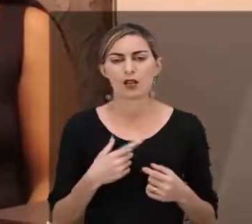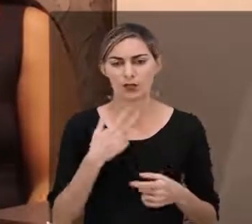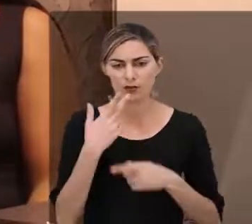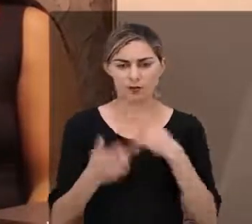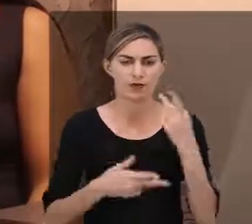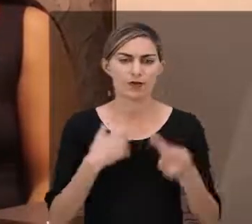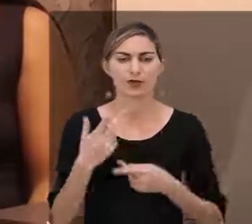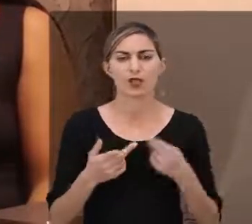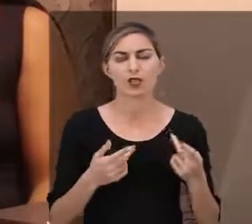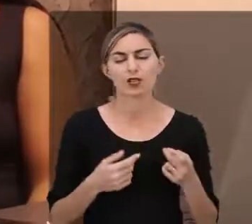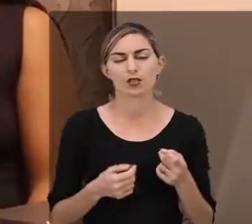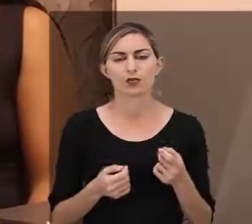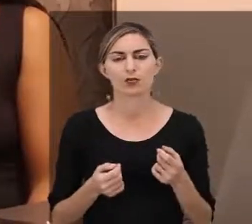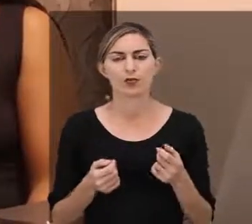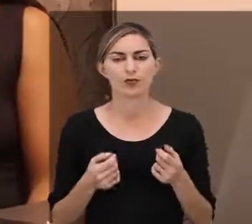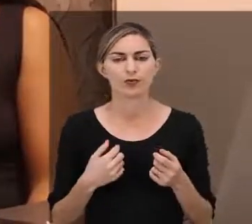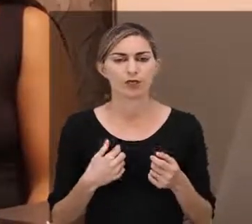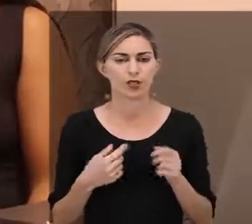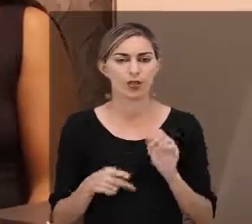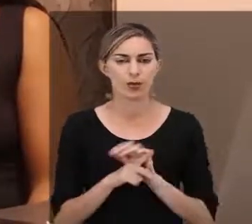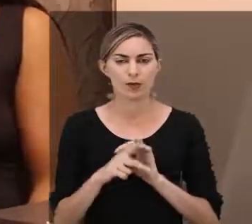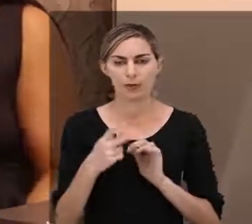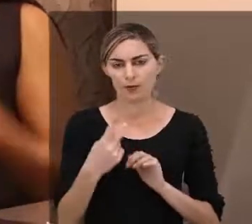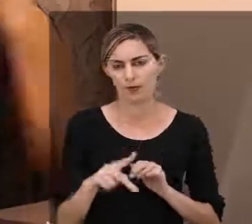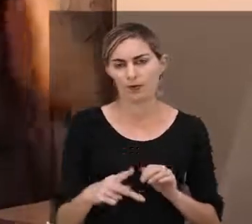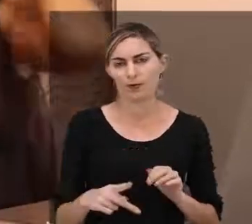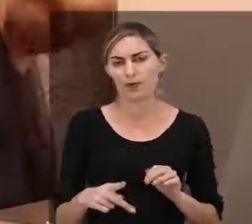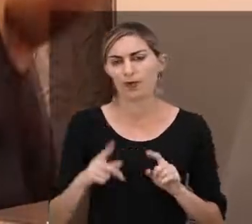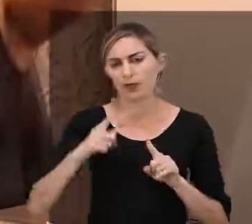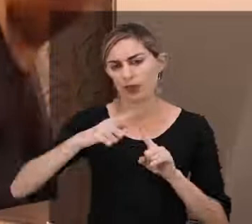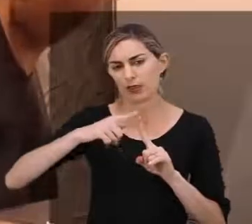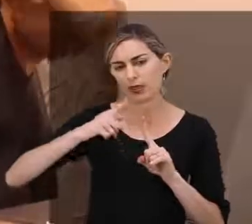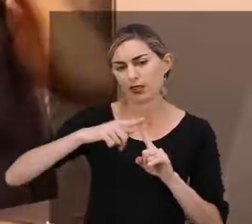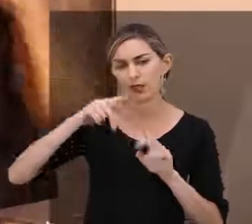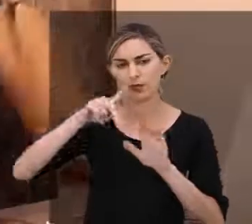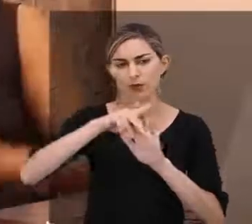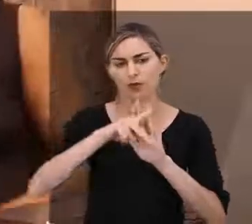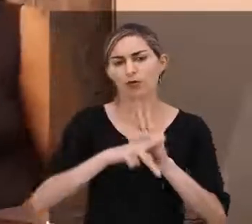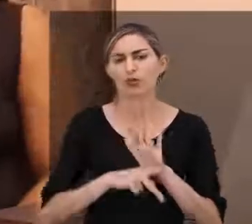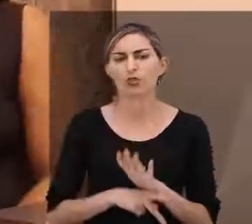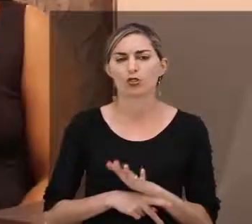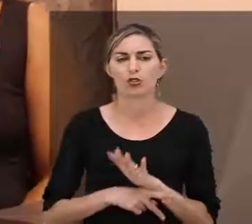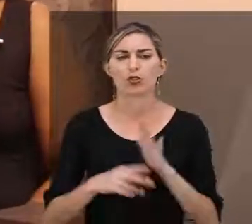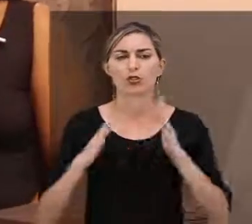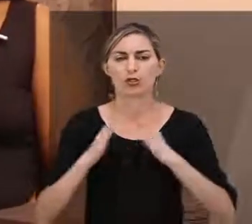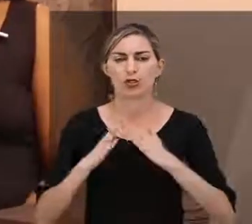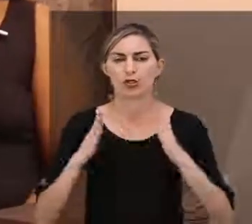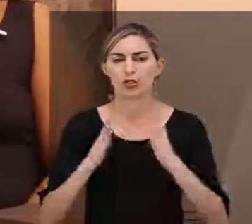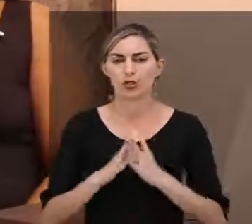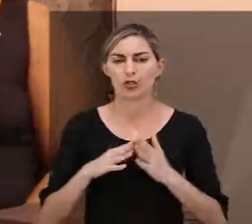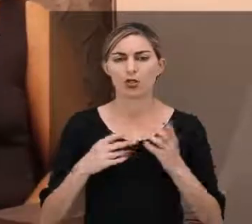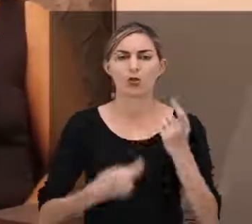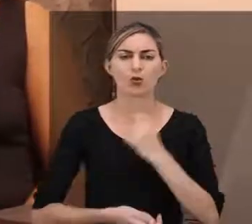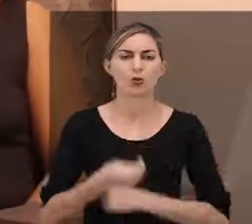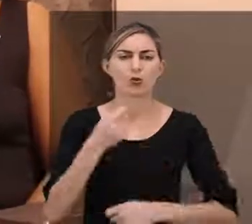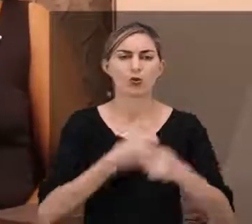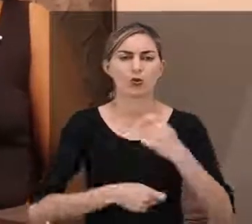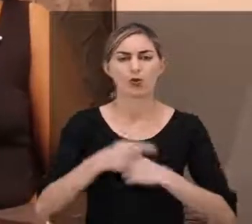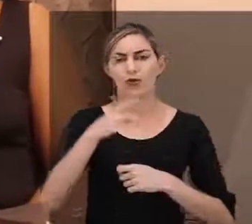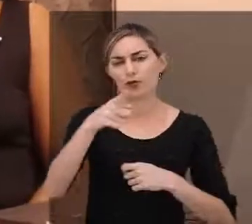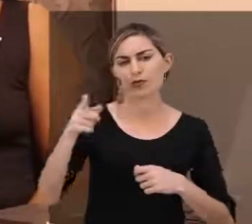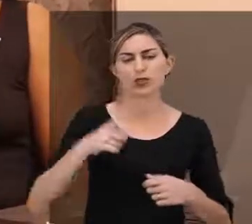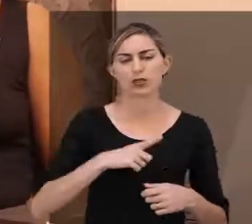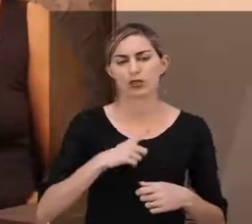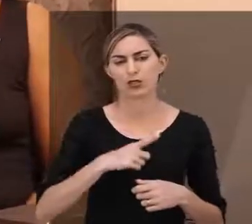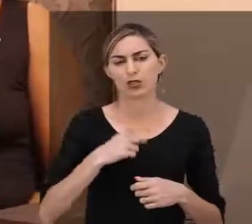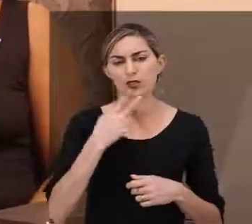conta, você levantou esse questionamento a respeito dos tipos de projeto residencial e comercial, o que é que você teria a